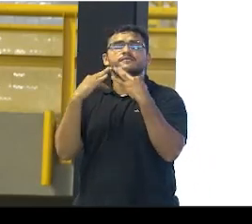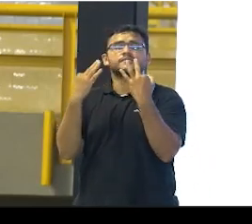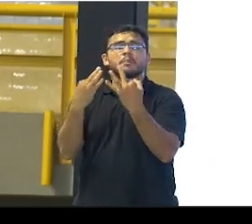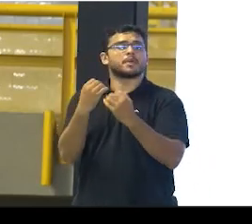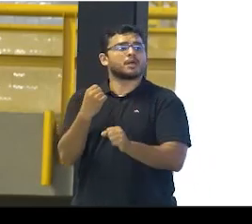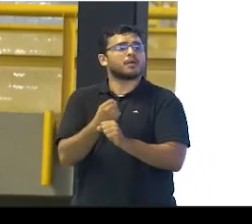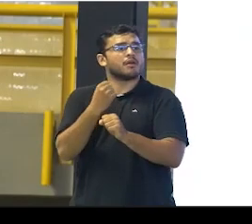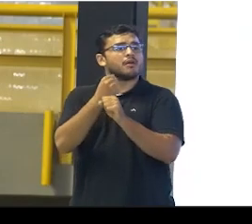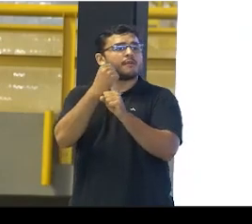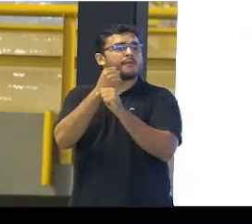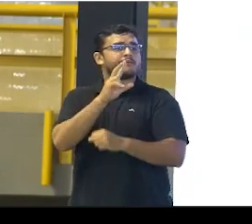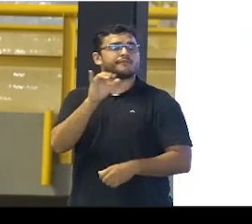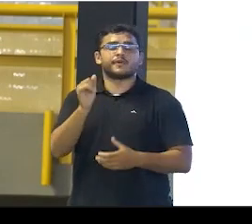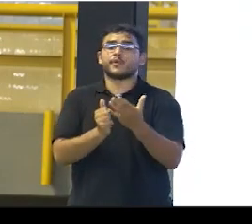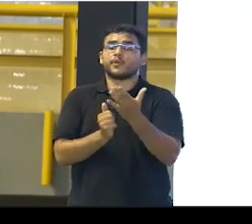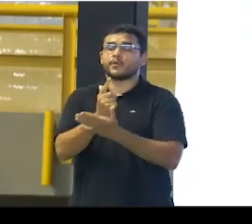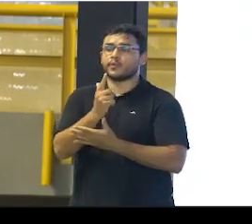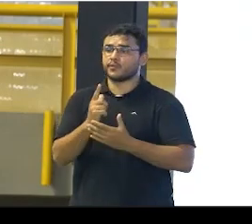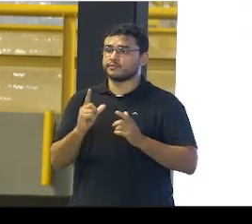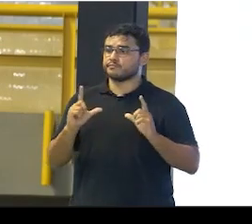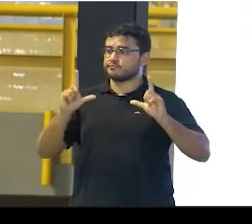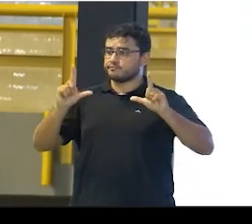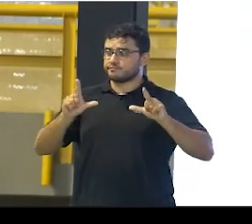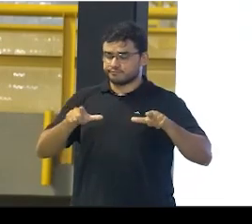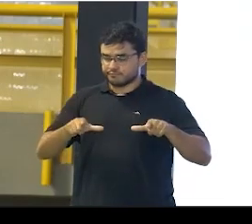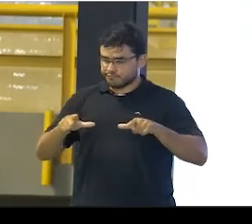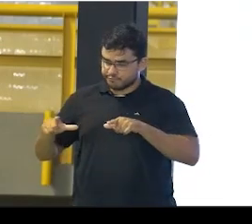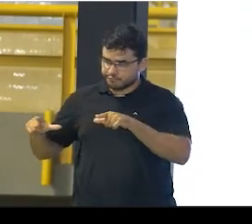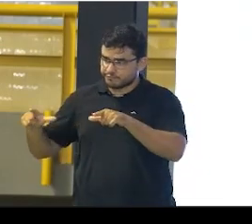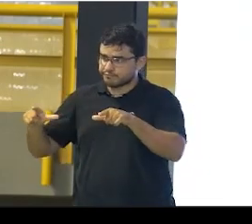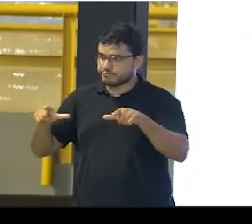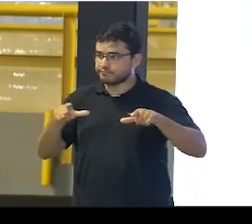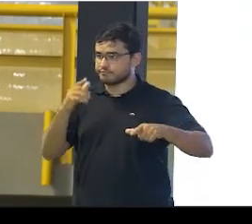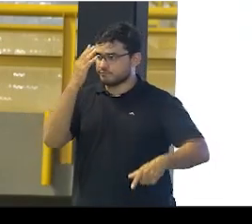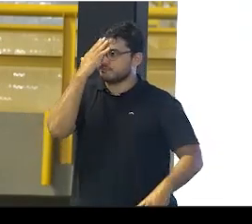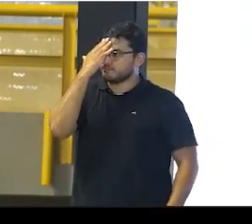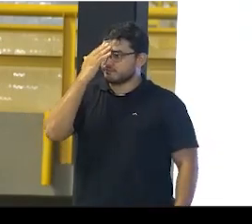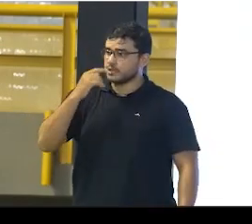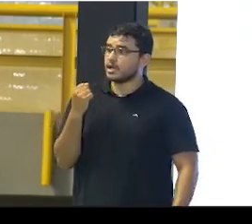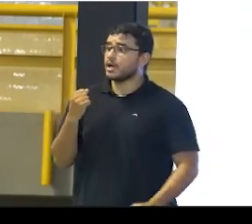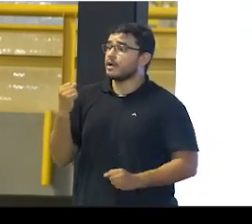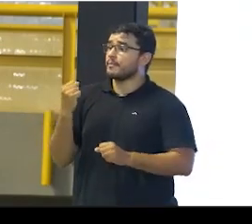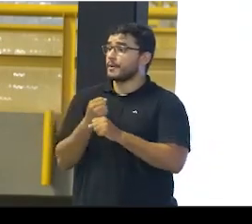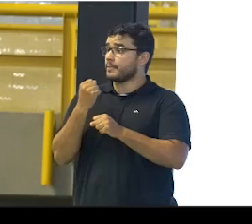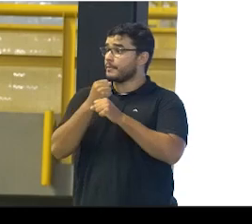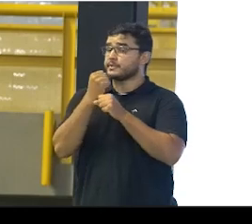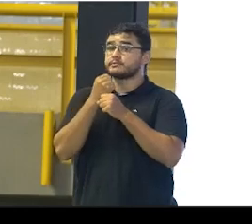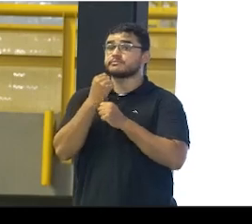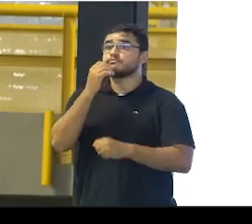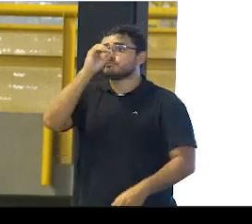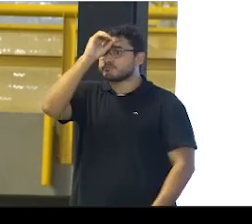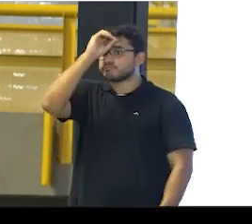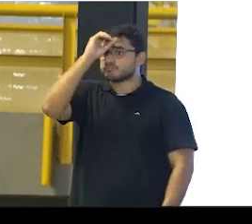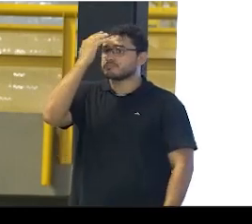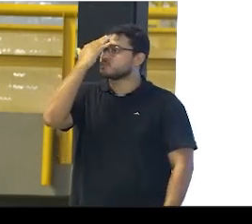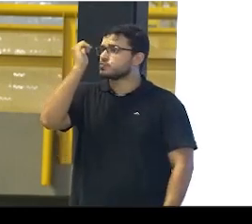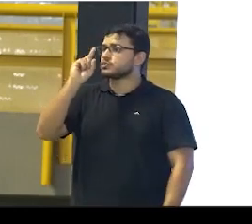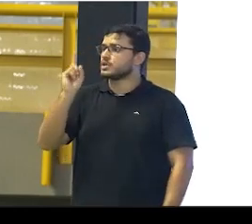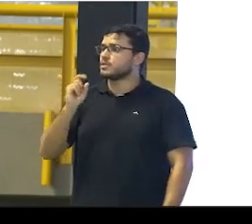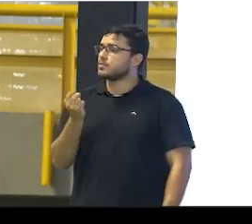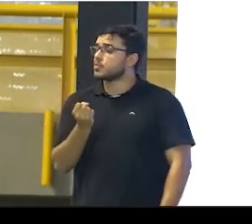tudo. Eu quero só a metade. Então, é Bzão mais Bzinho vezes a